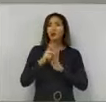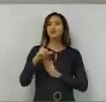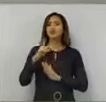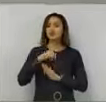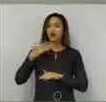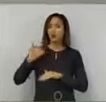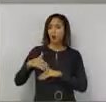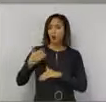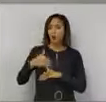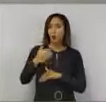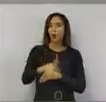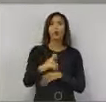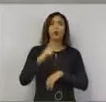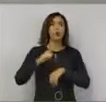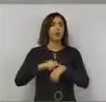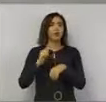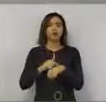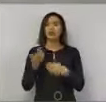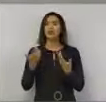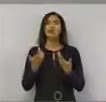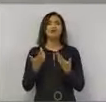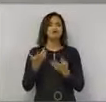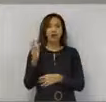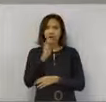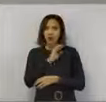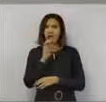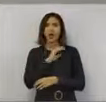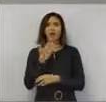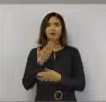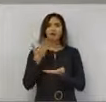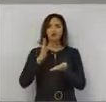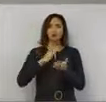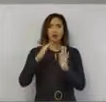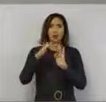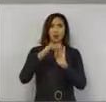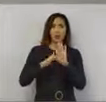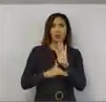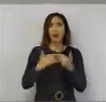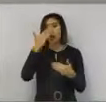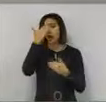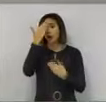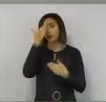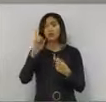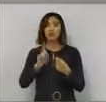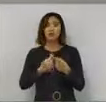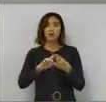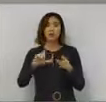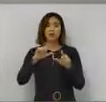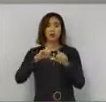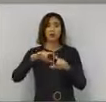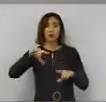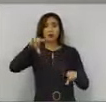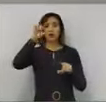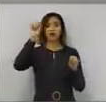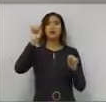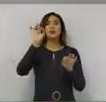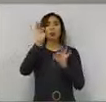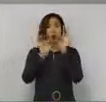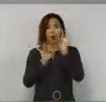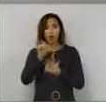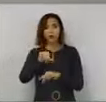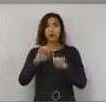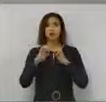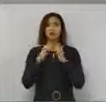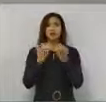cumprindo com extrema precisão todo o seu cronograma. Agradeço também a COSAMPA, que organizou esse evento, né,